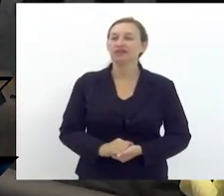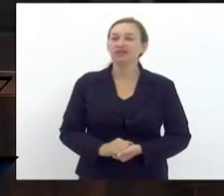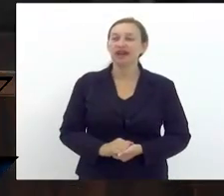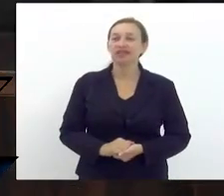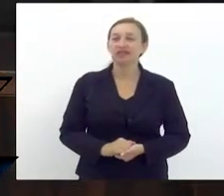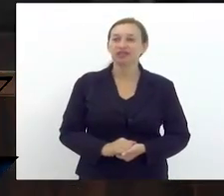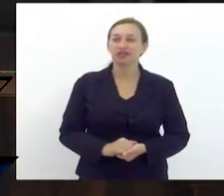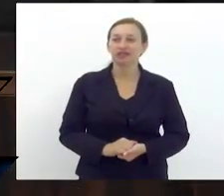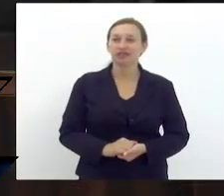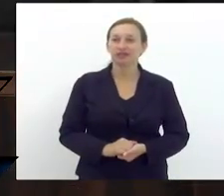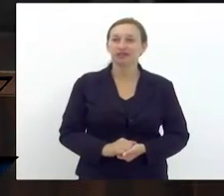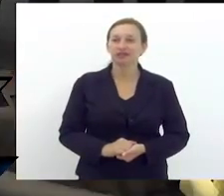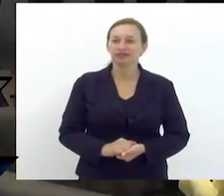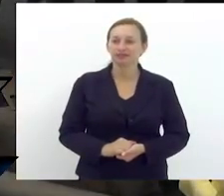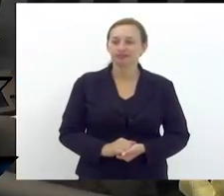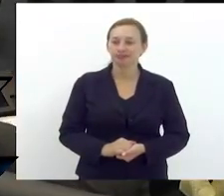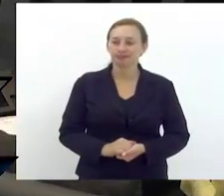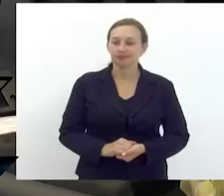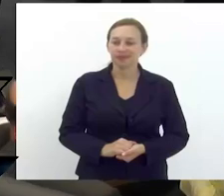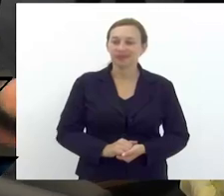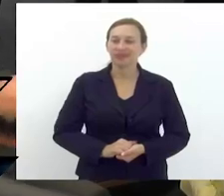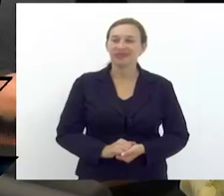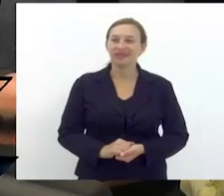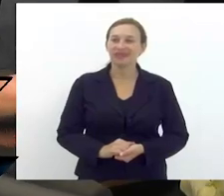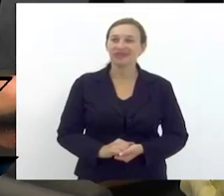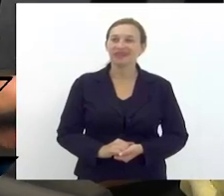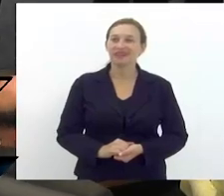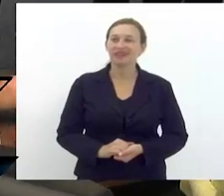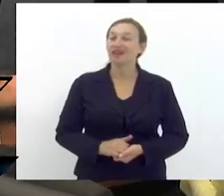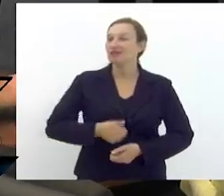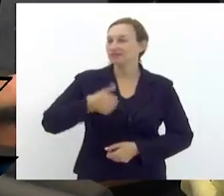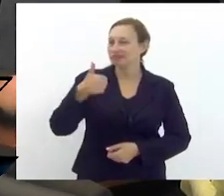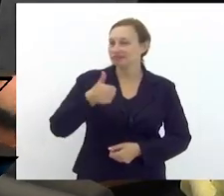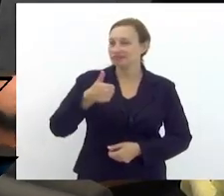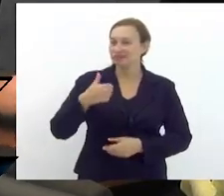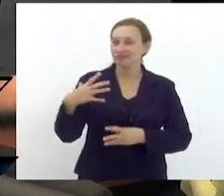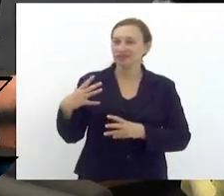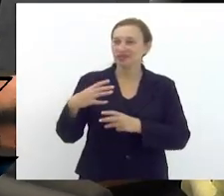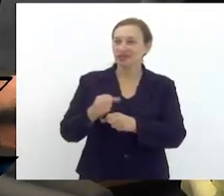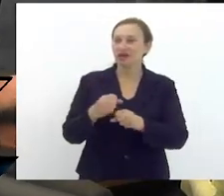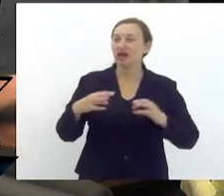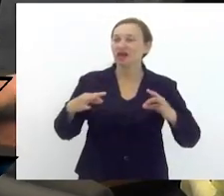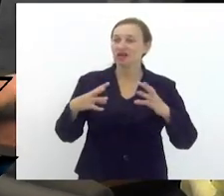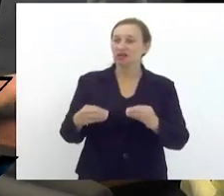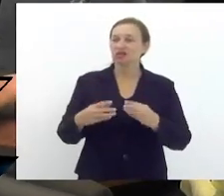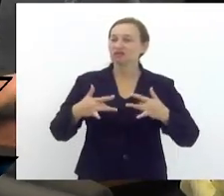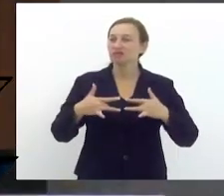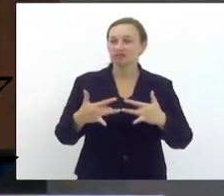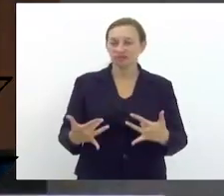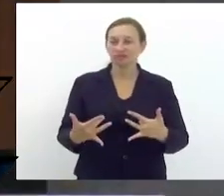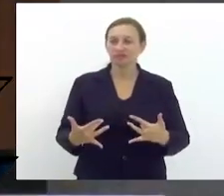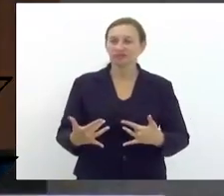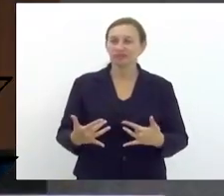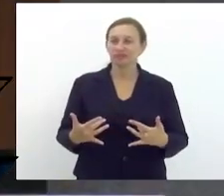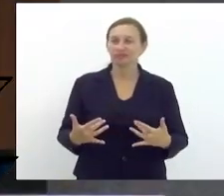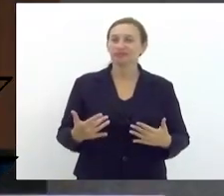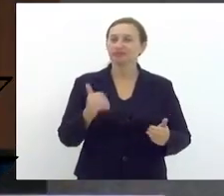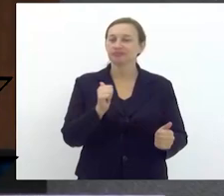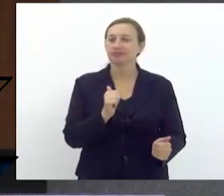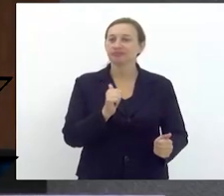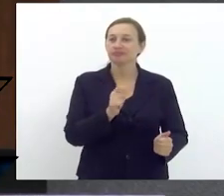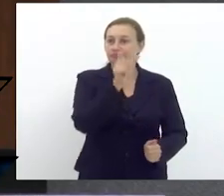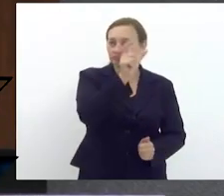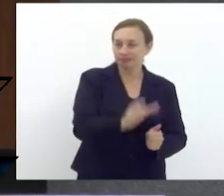Professor Josemar por favor primeiro é me somar a toda uma rede de solidariedade ao jogador